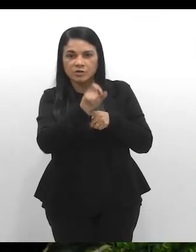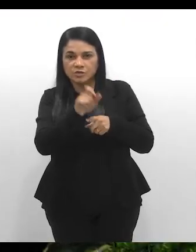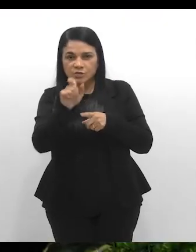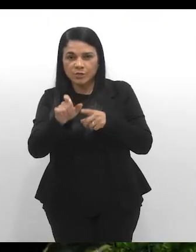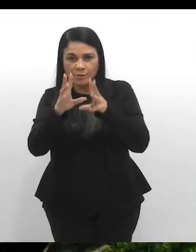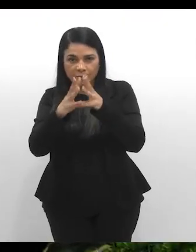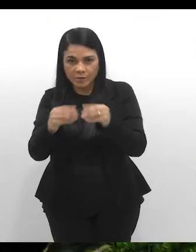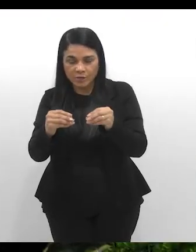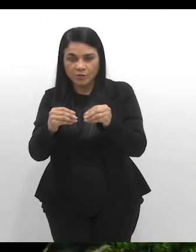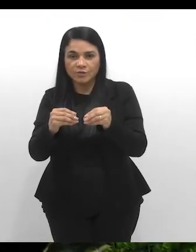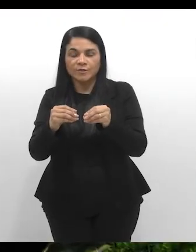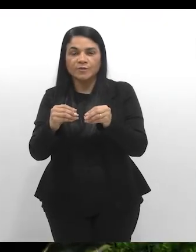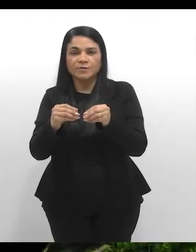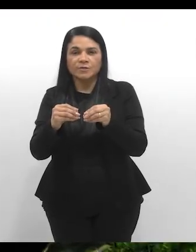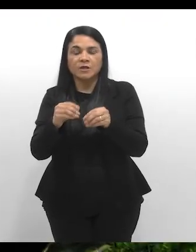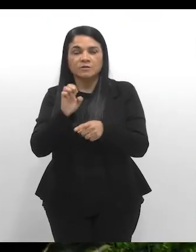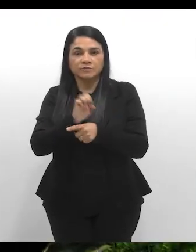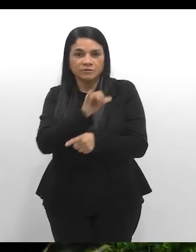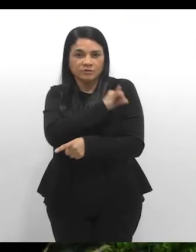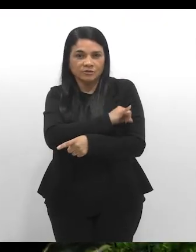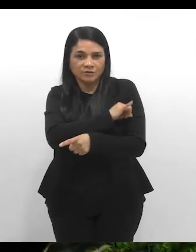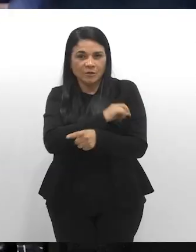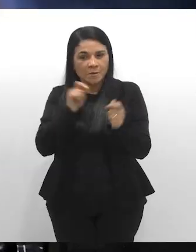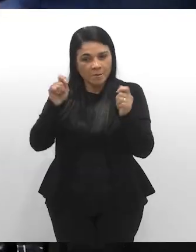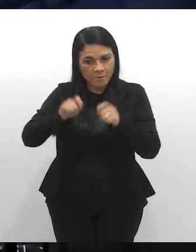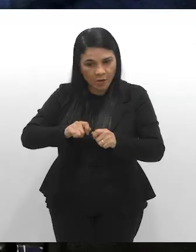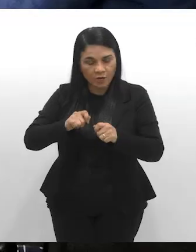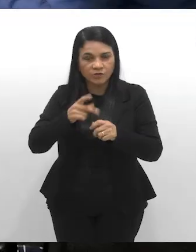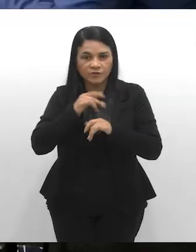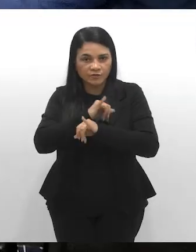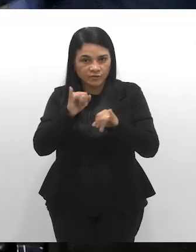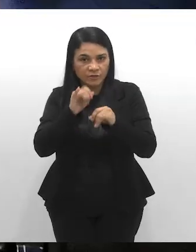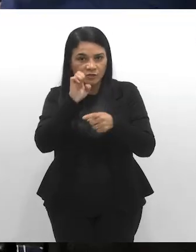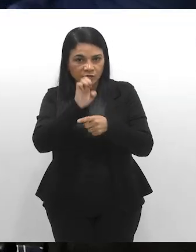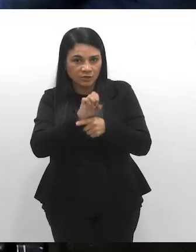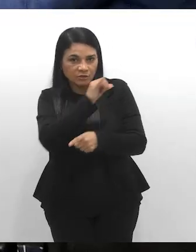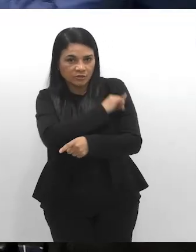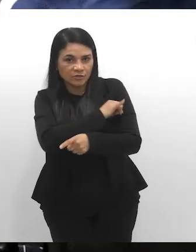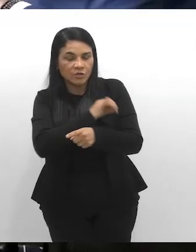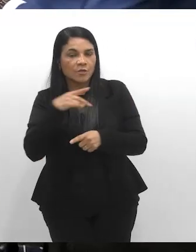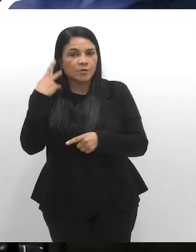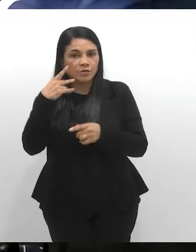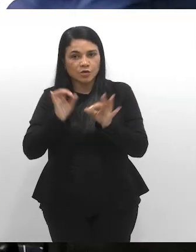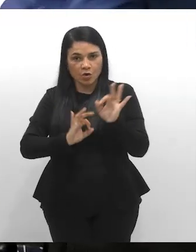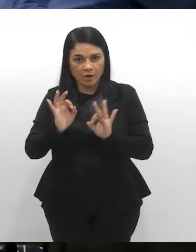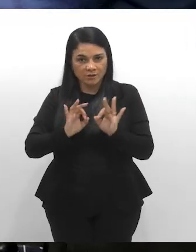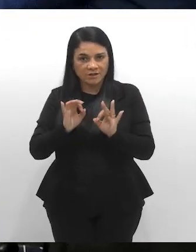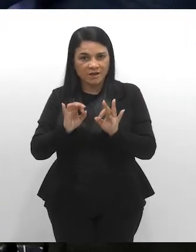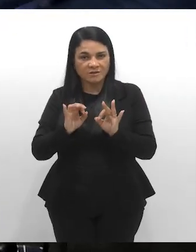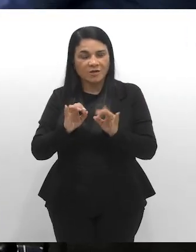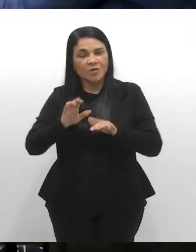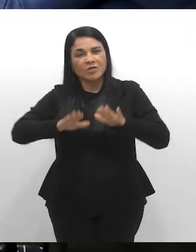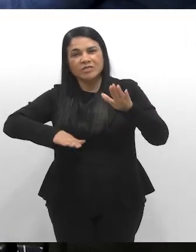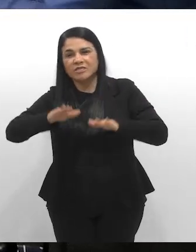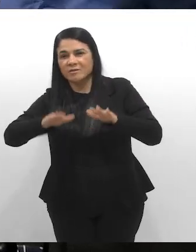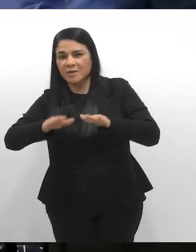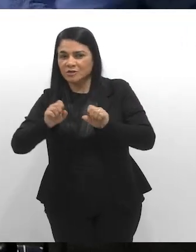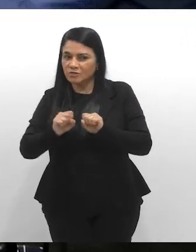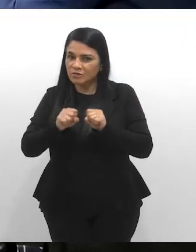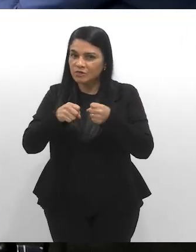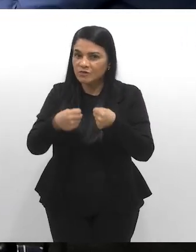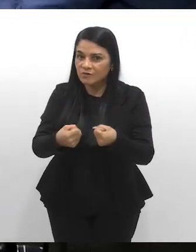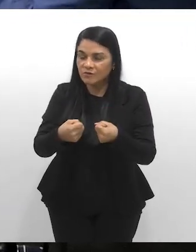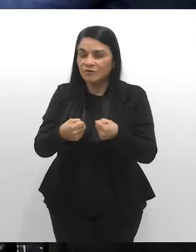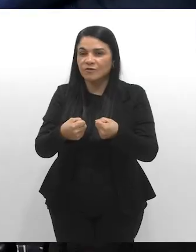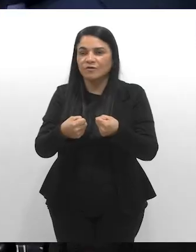de desaparecimento forçado no Rio de Janeiro. É possível dizer que o Estado do Rio de Janeiro hoje conta com uma política organizada, ou isso depende muito